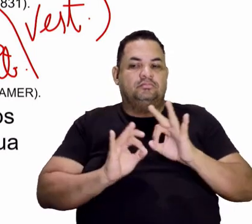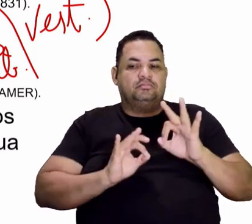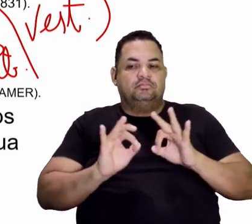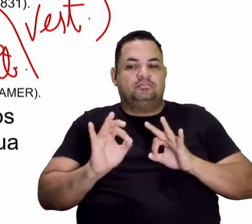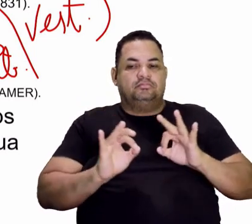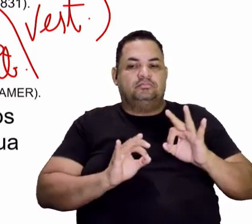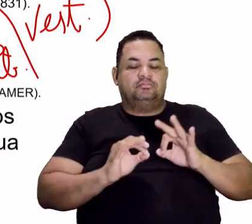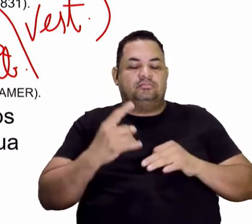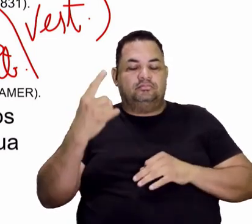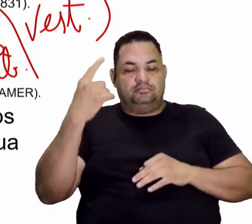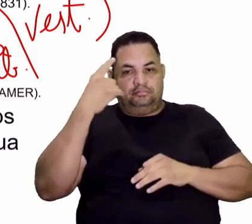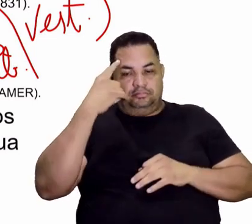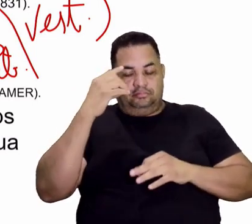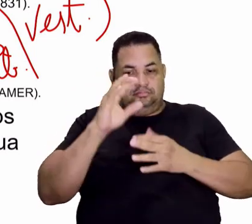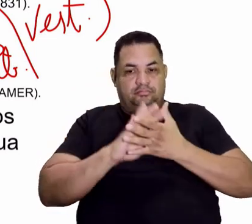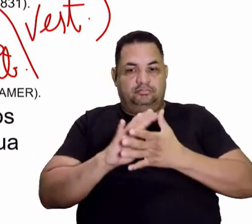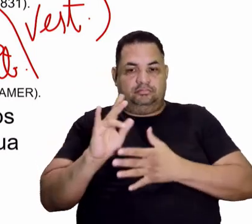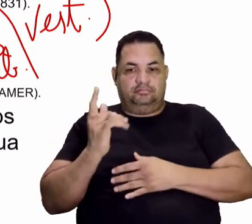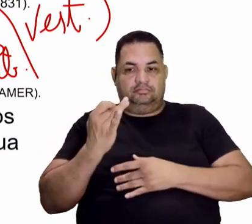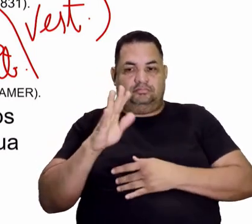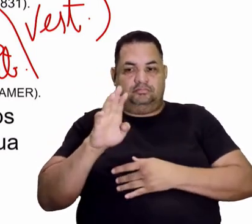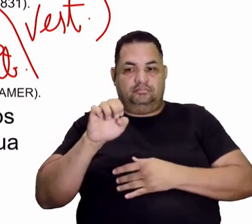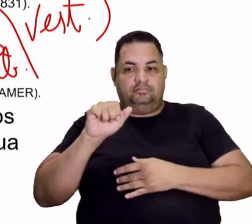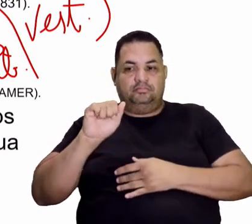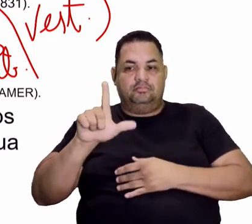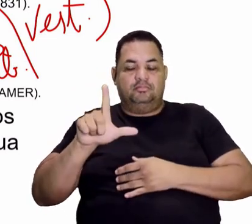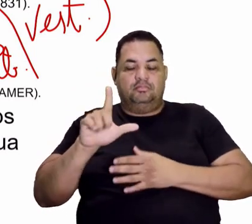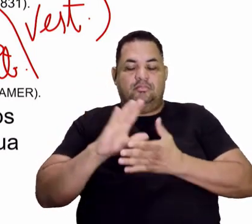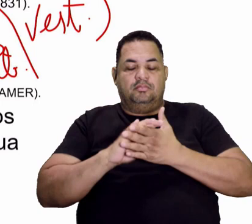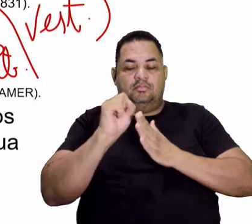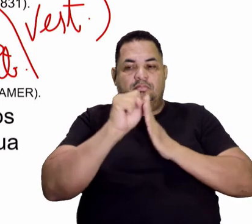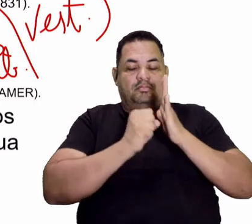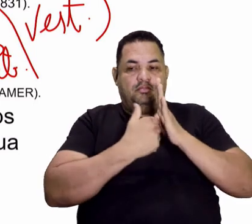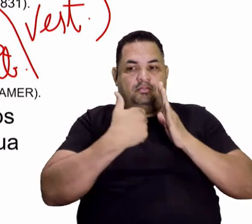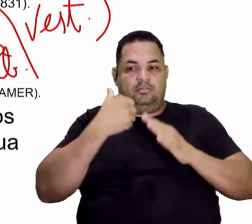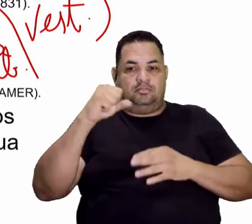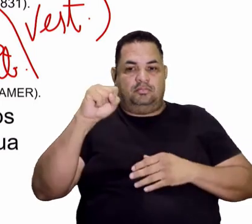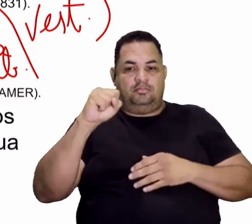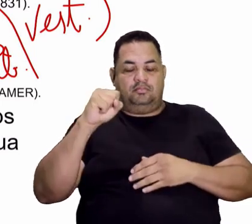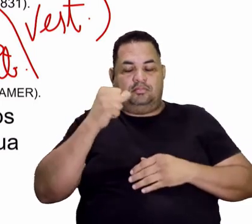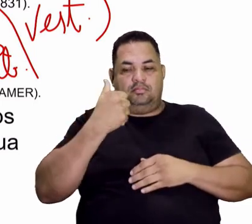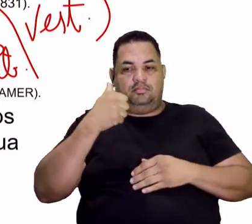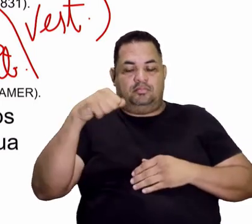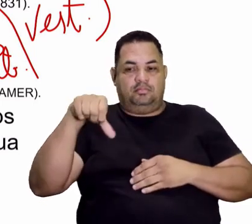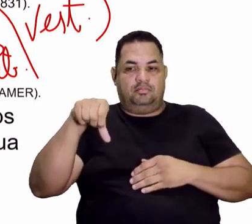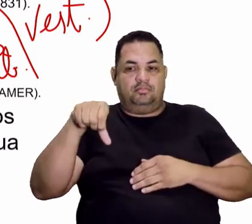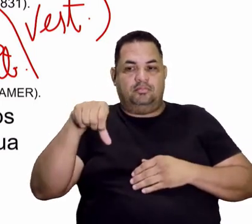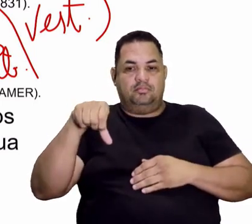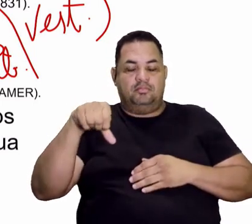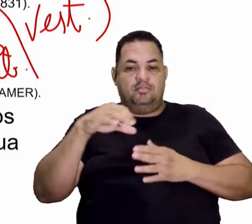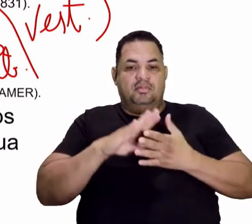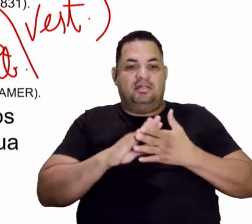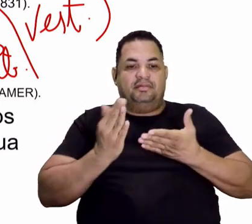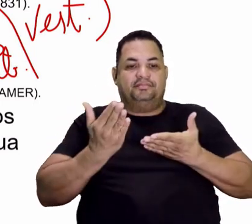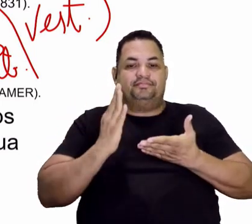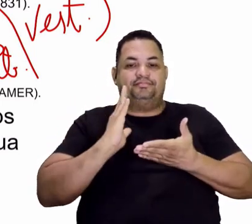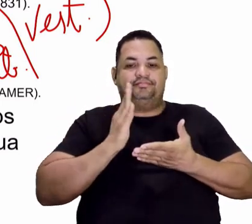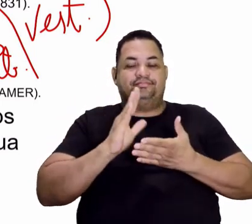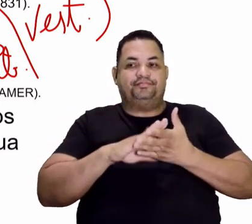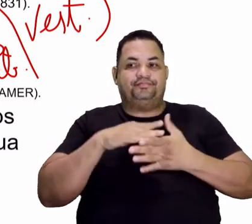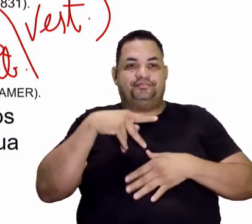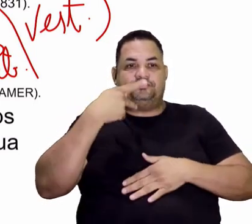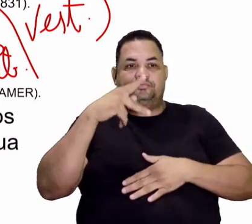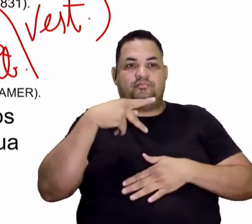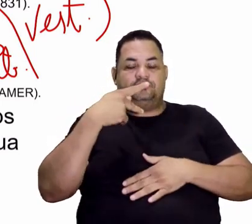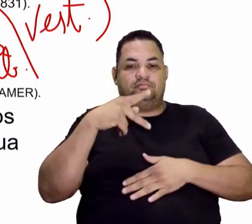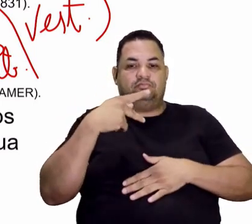formar aqui o pensamento de Hegel, tá? Olha só, o Hegel, século XVIII, XIX, modernidade. Já falou isso